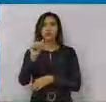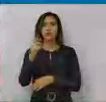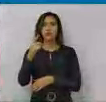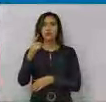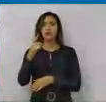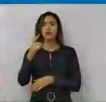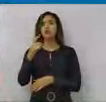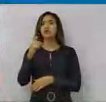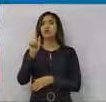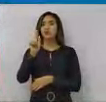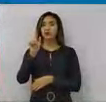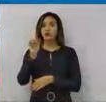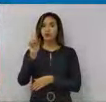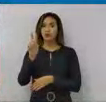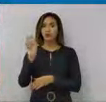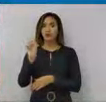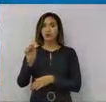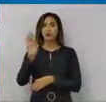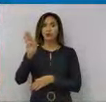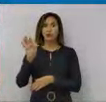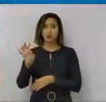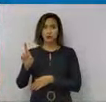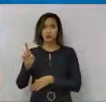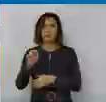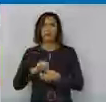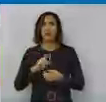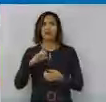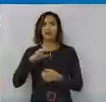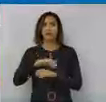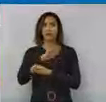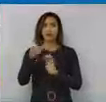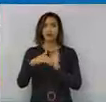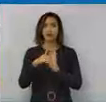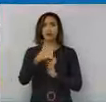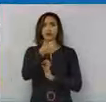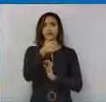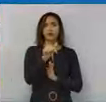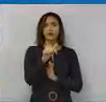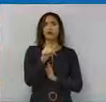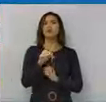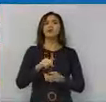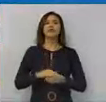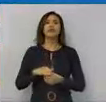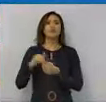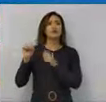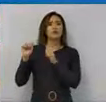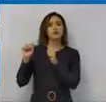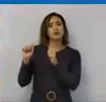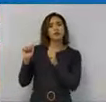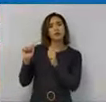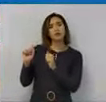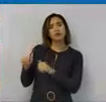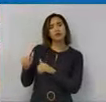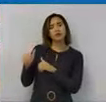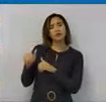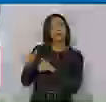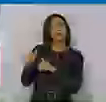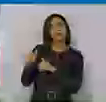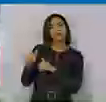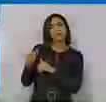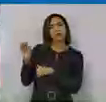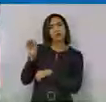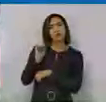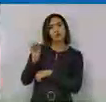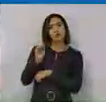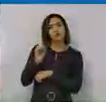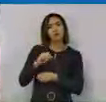prodesan@cosampa.pa.gov.br. Ele já está disponível desde o dia 17 de outubro e vai permanecer aberto para essa fase de consultas públicas até o